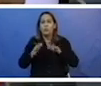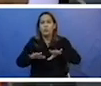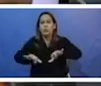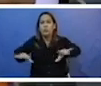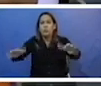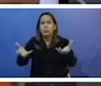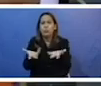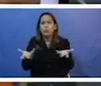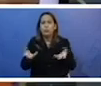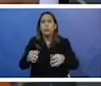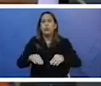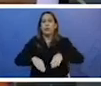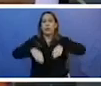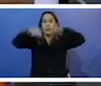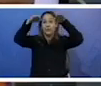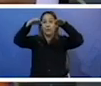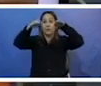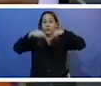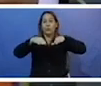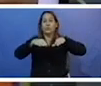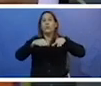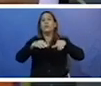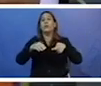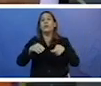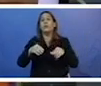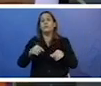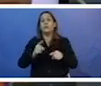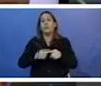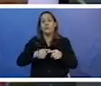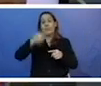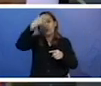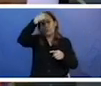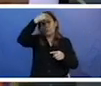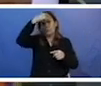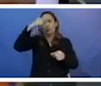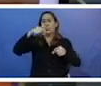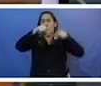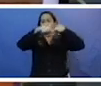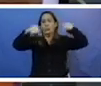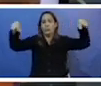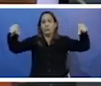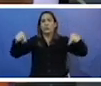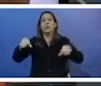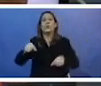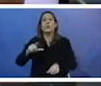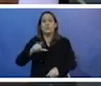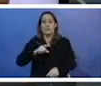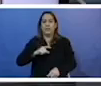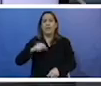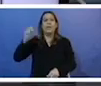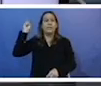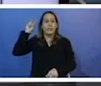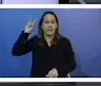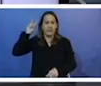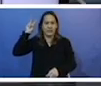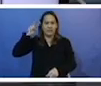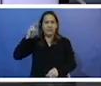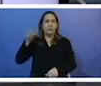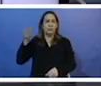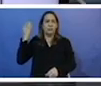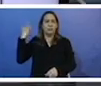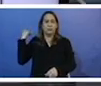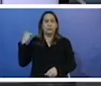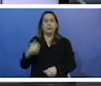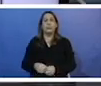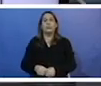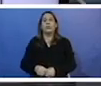ficava alto do chão. Da cultura cordelista é a sua tradição. Agora eu vou ler assim, ó,